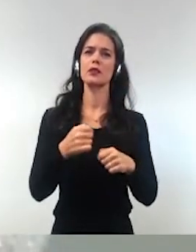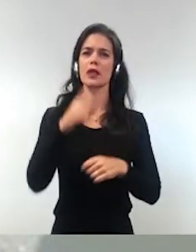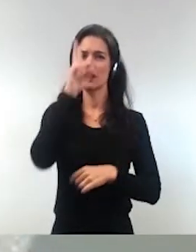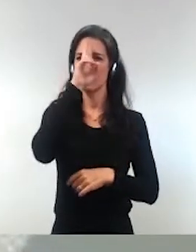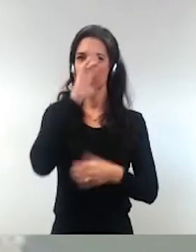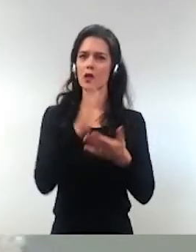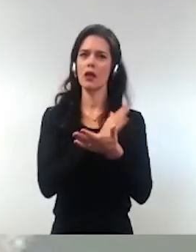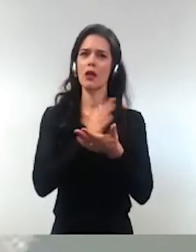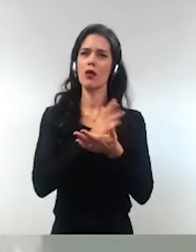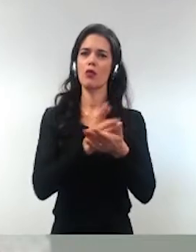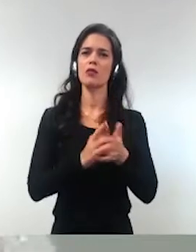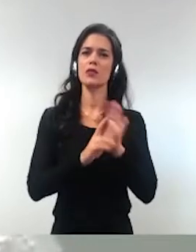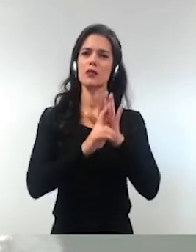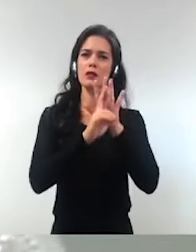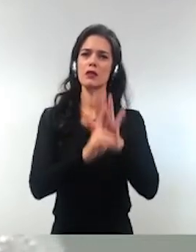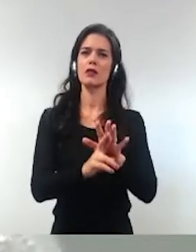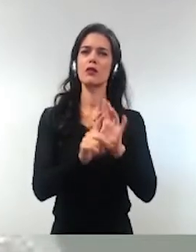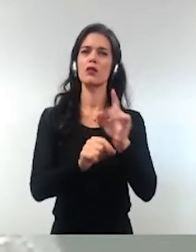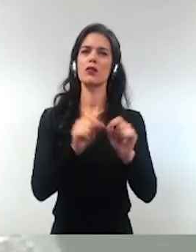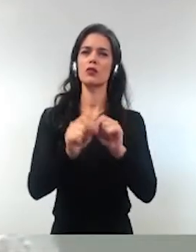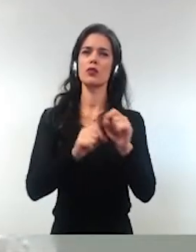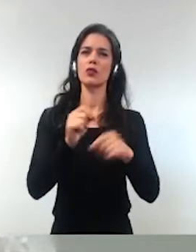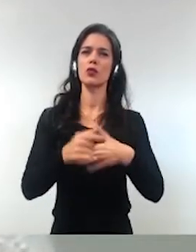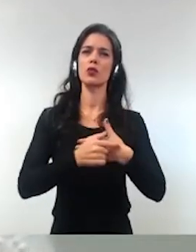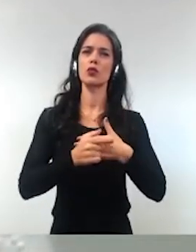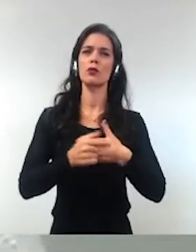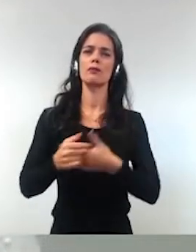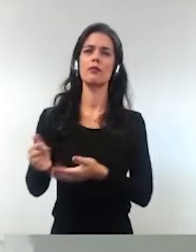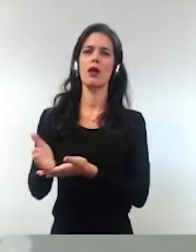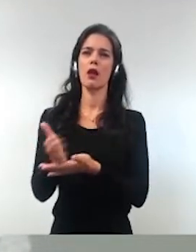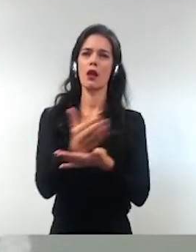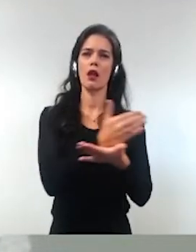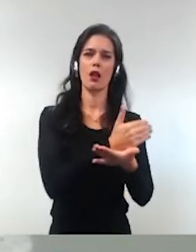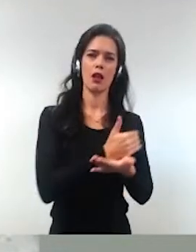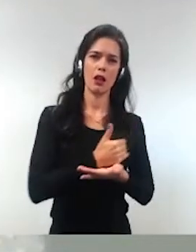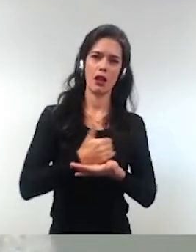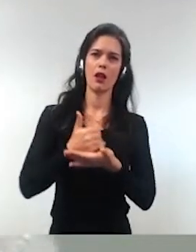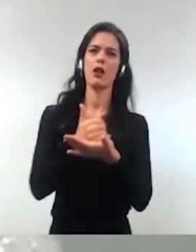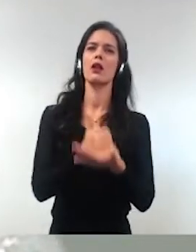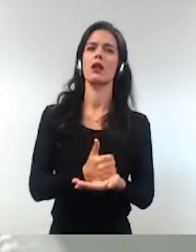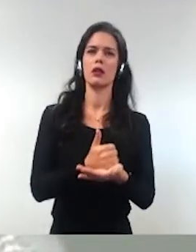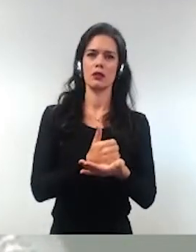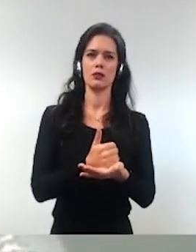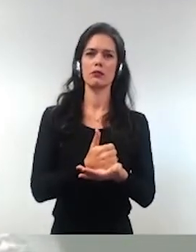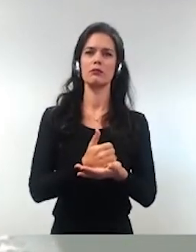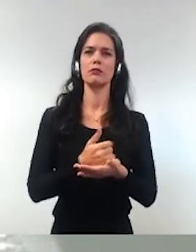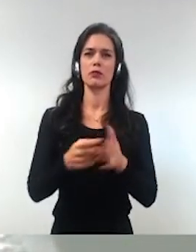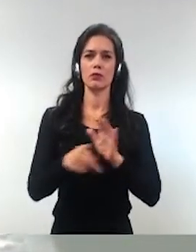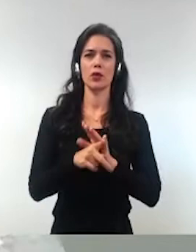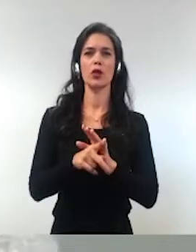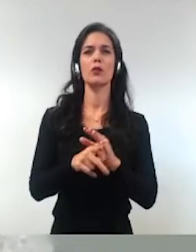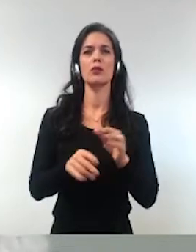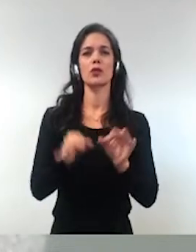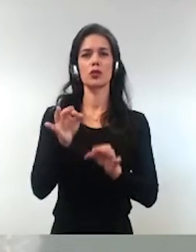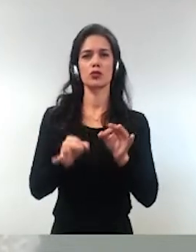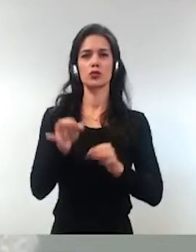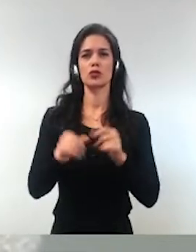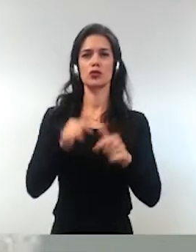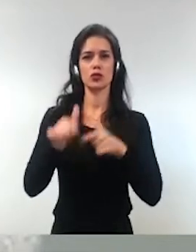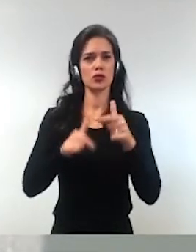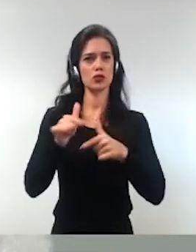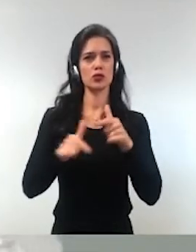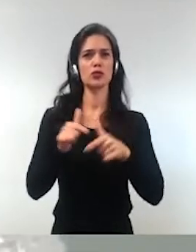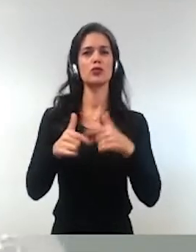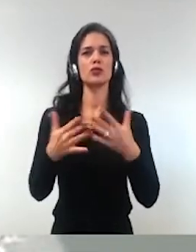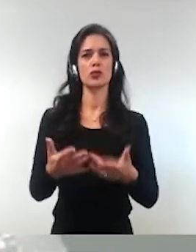algumas referências quanto ao papel arrecadador da Justiça do Trabalho, o que não é pouca coisa, considerando